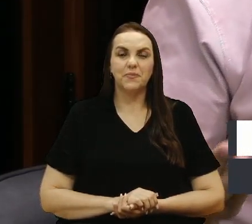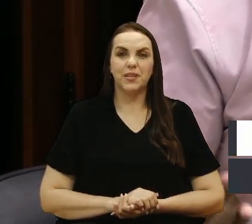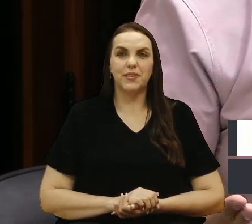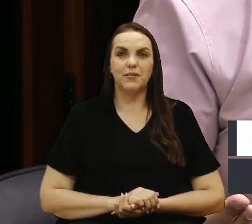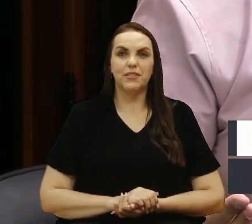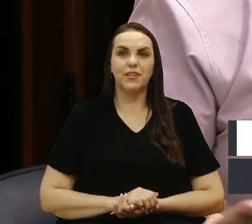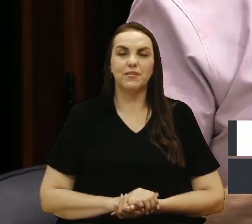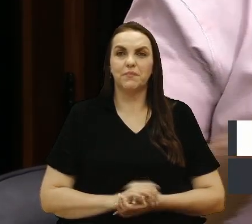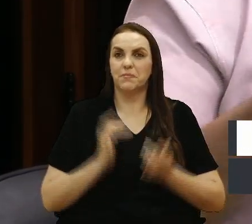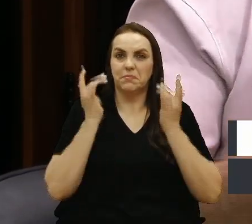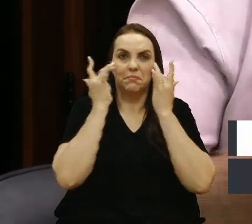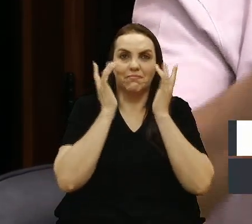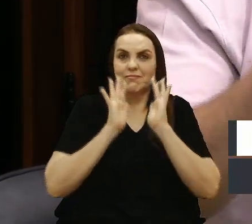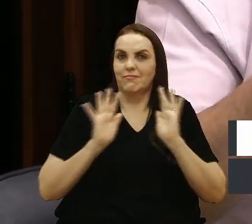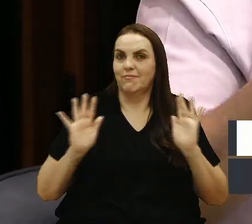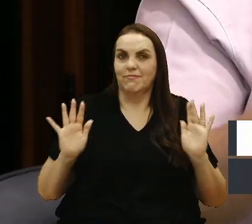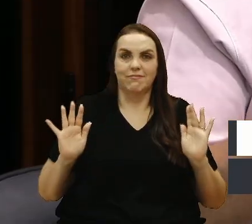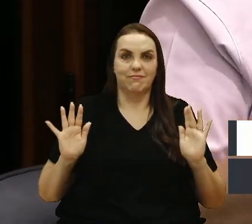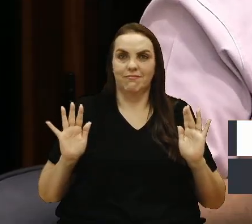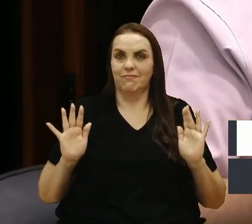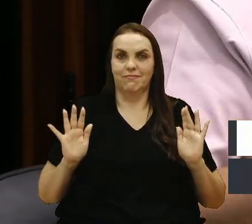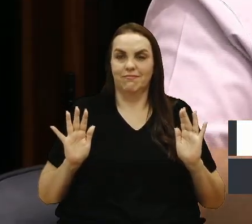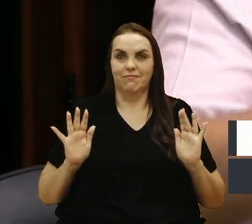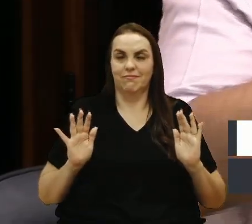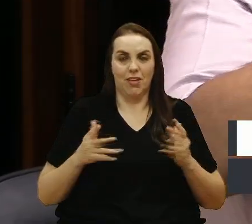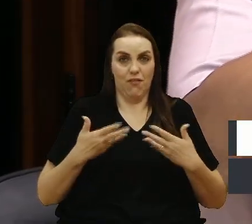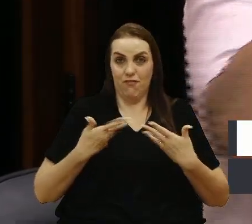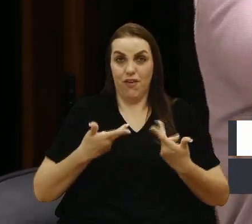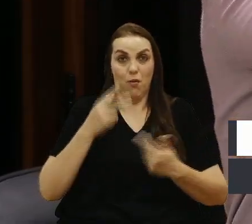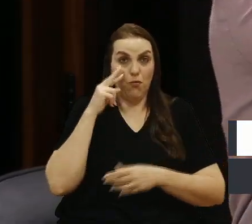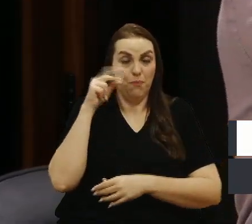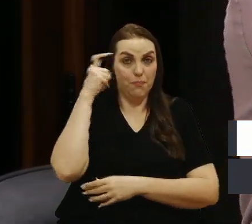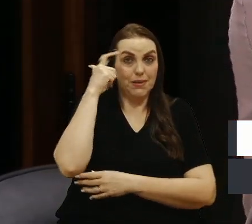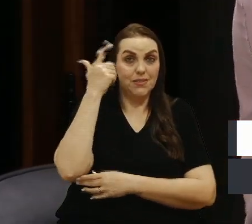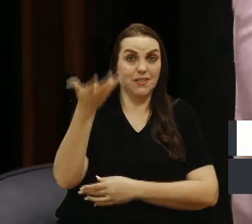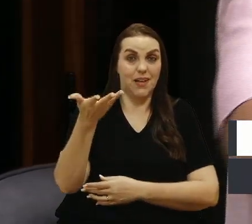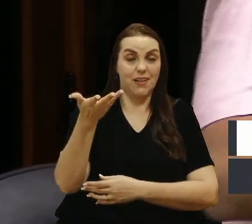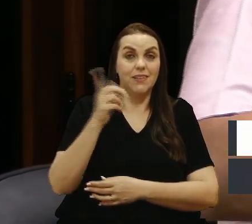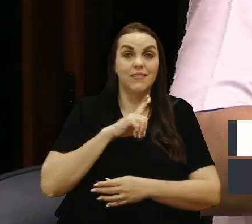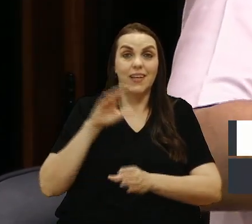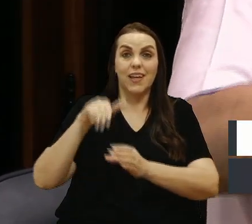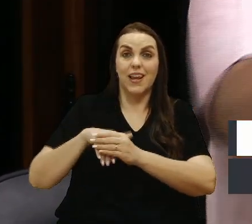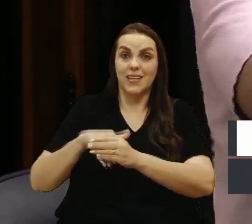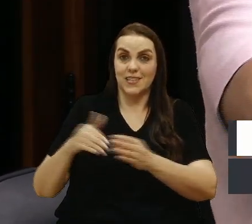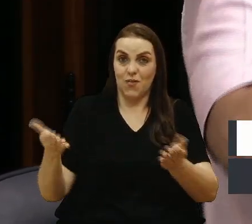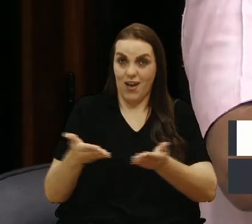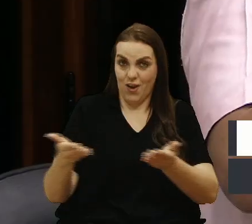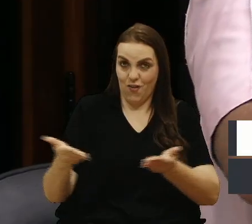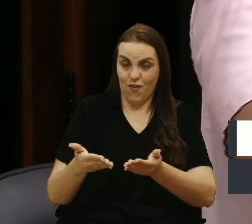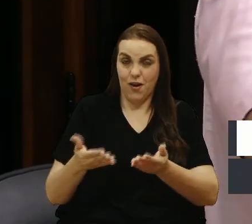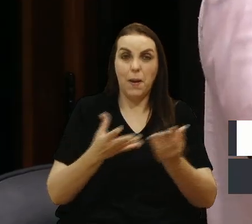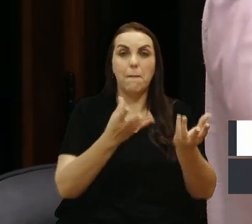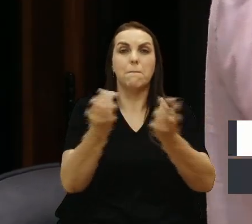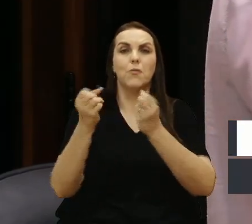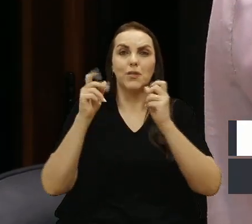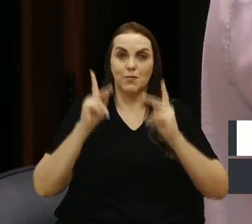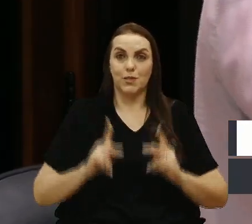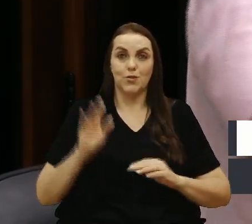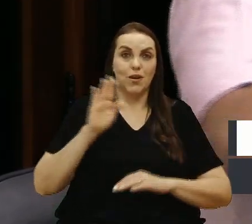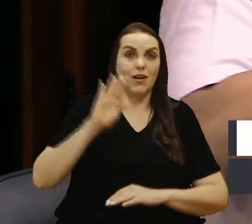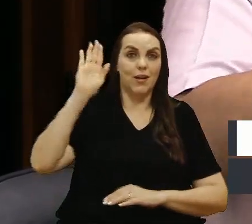Não sei, minha gente, mas ora, bora lá. Tem eleição agora, um monte de gente é candidata